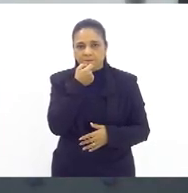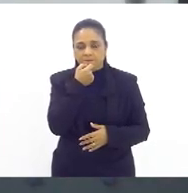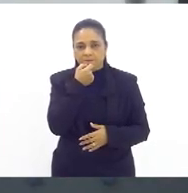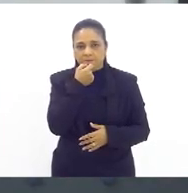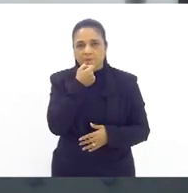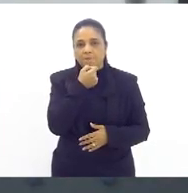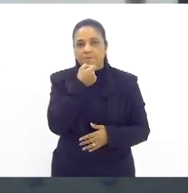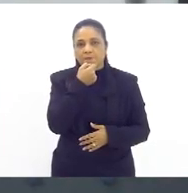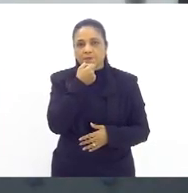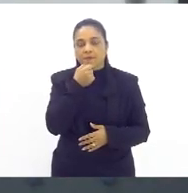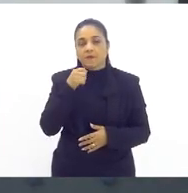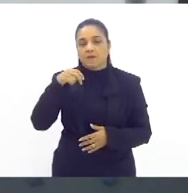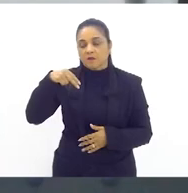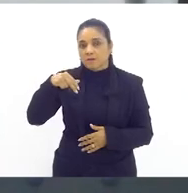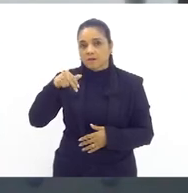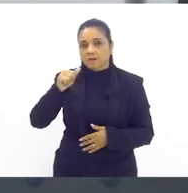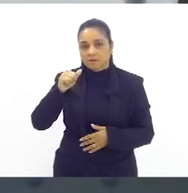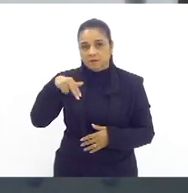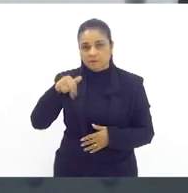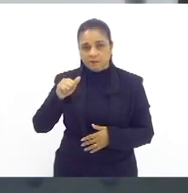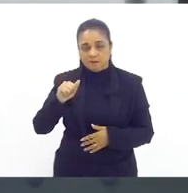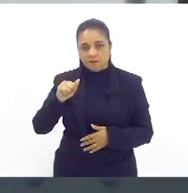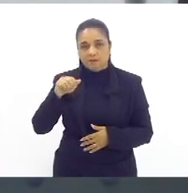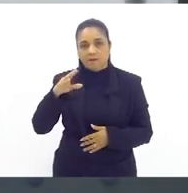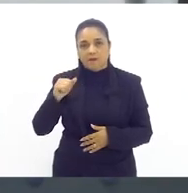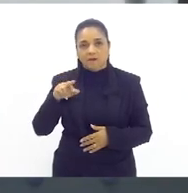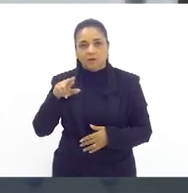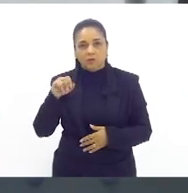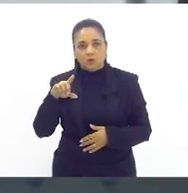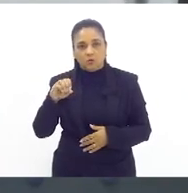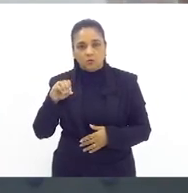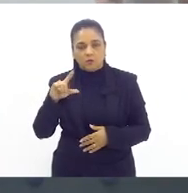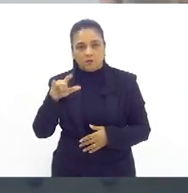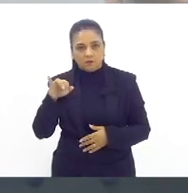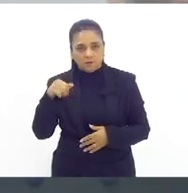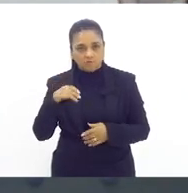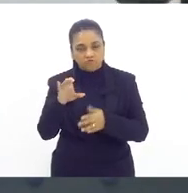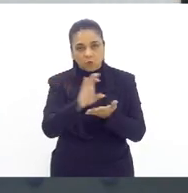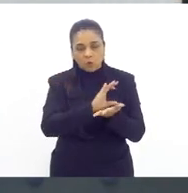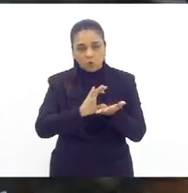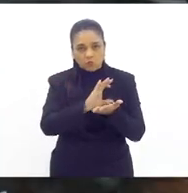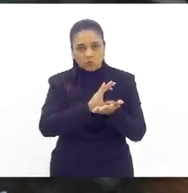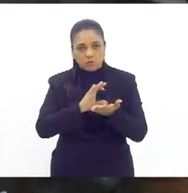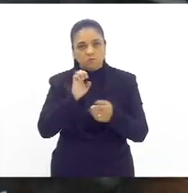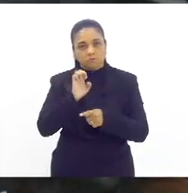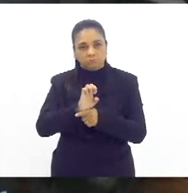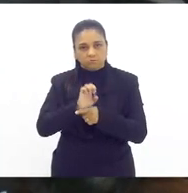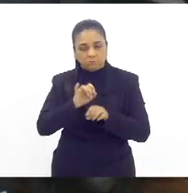a Ana Carolina Rosendo que é do Conselho Estadual de Educação